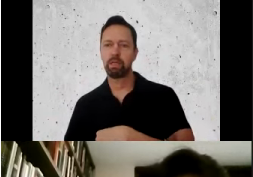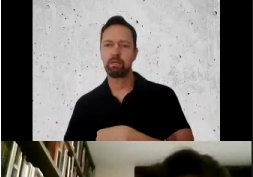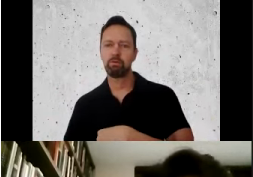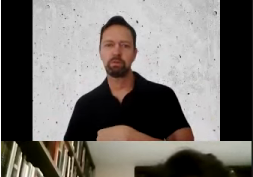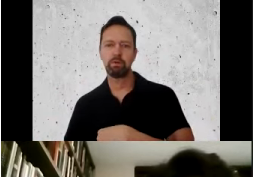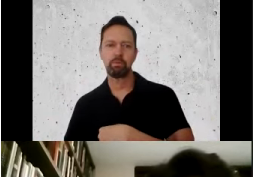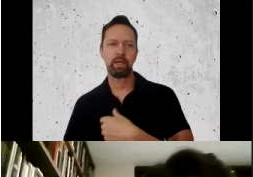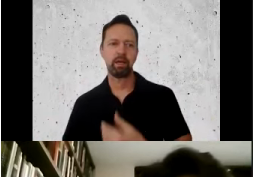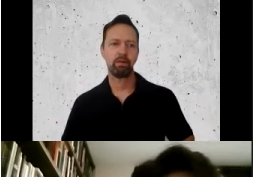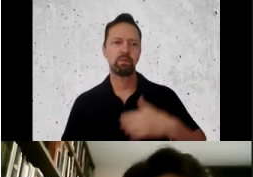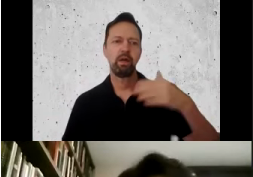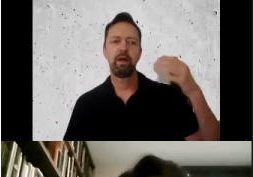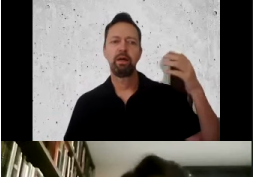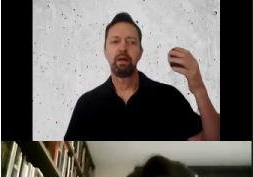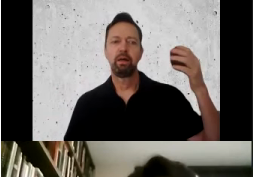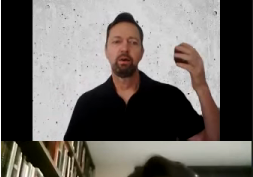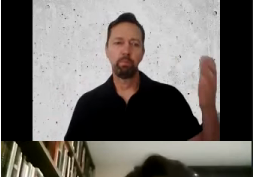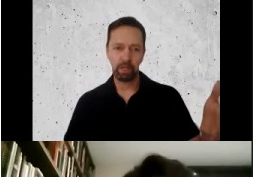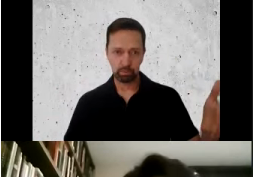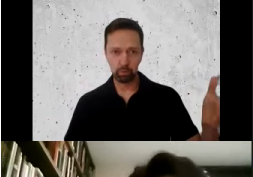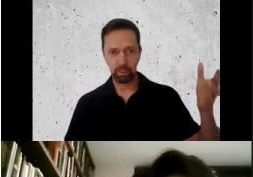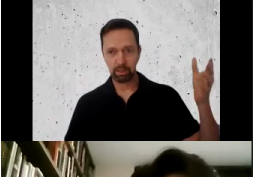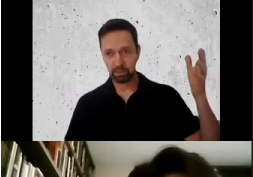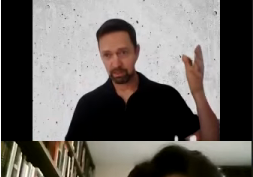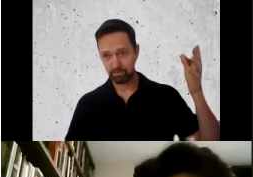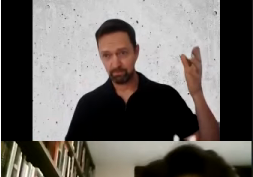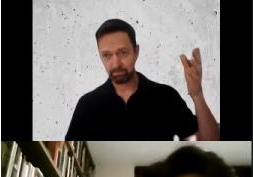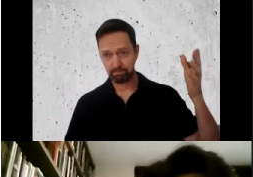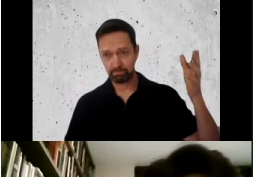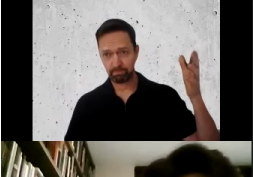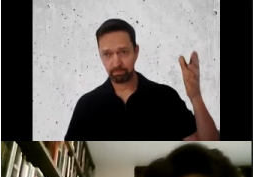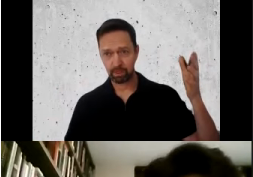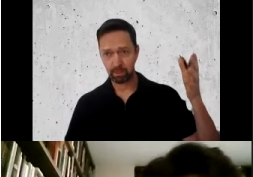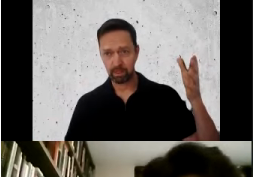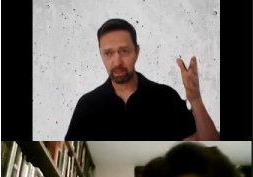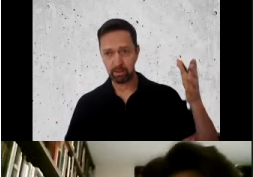são pertencem aos empregados. Companhias públicas,